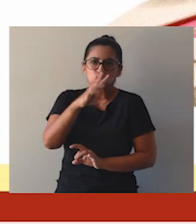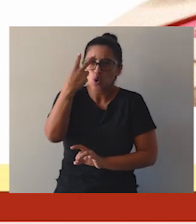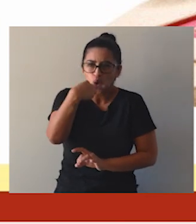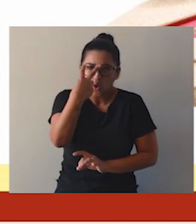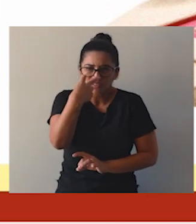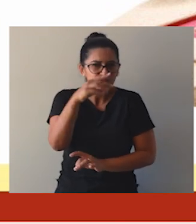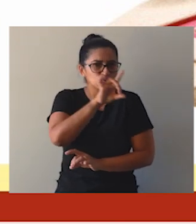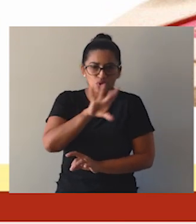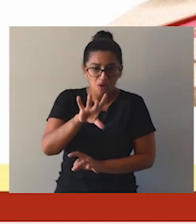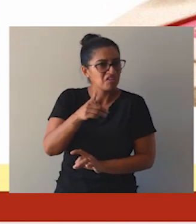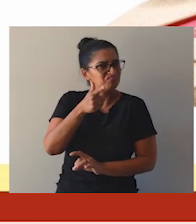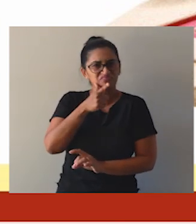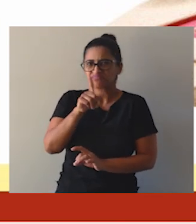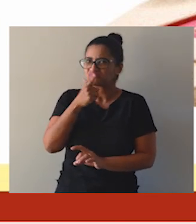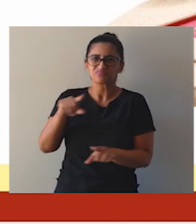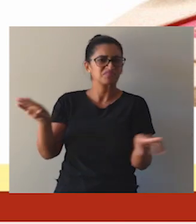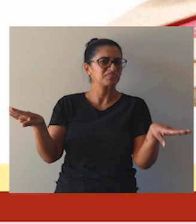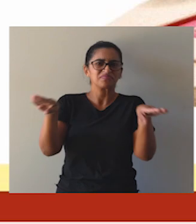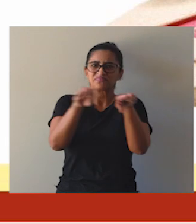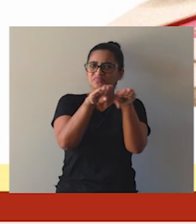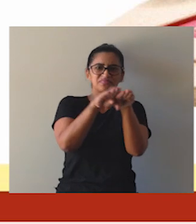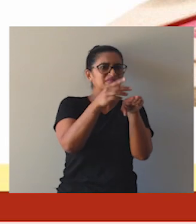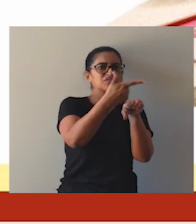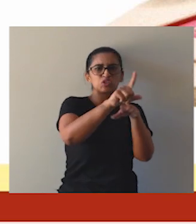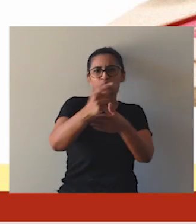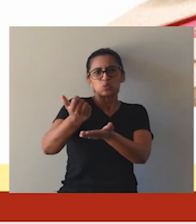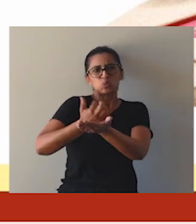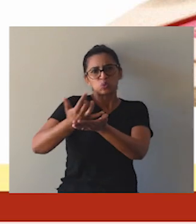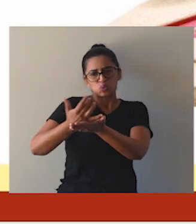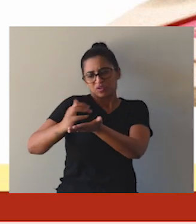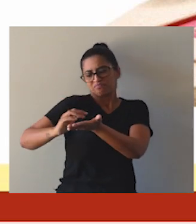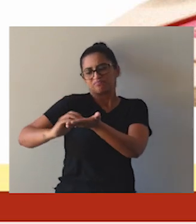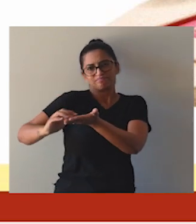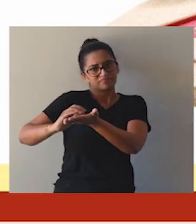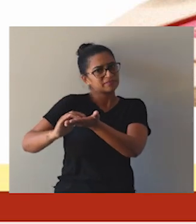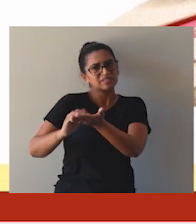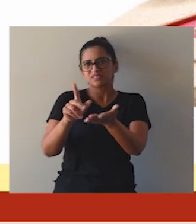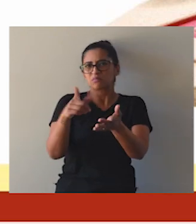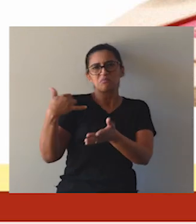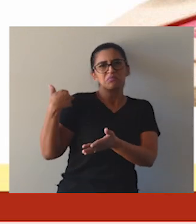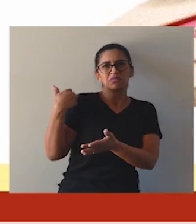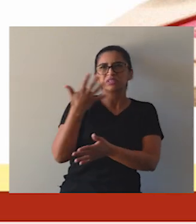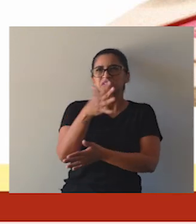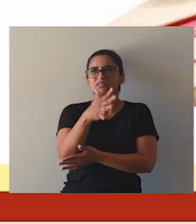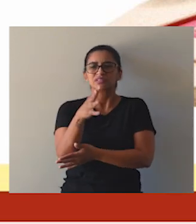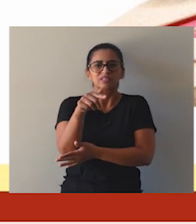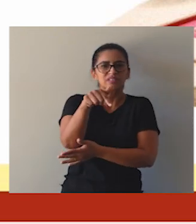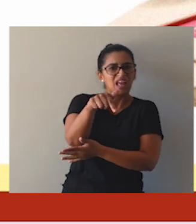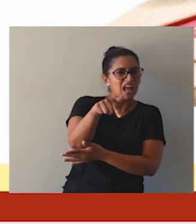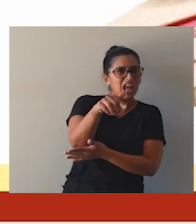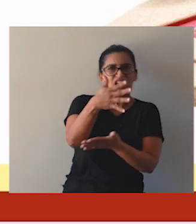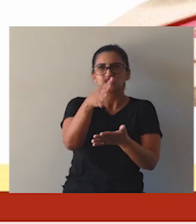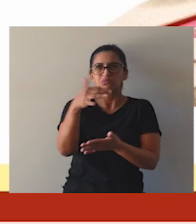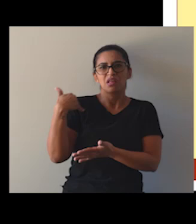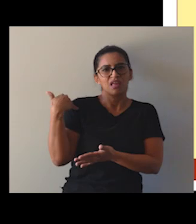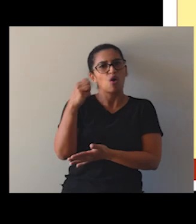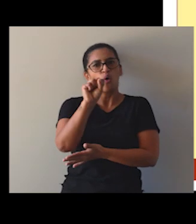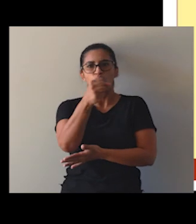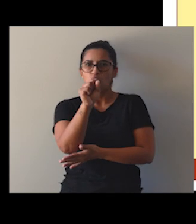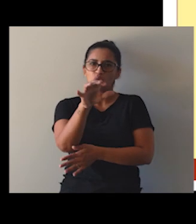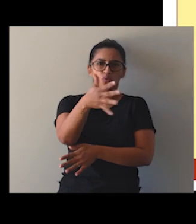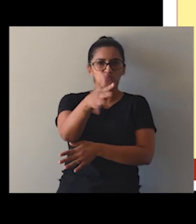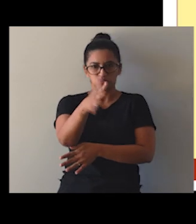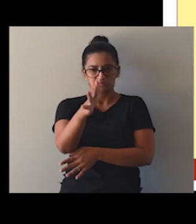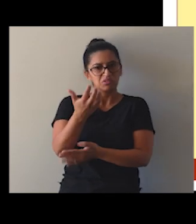deficiência se alfabetiza, dos 6, 7, 8 anos.